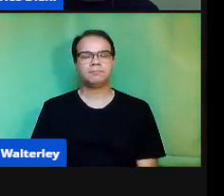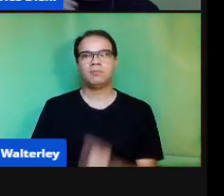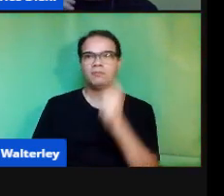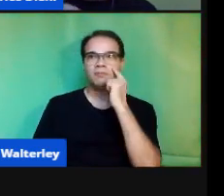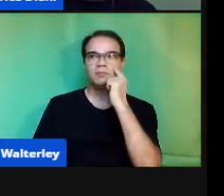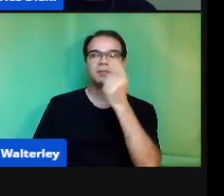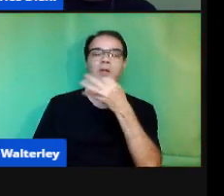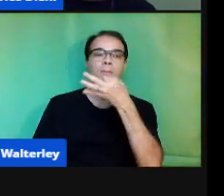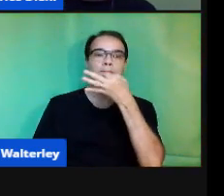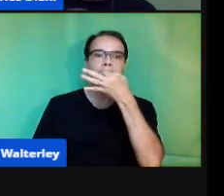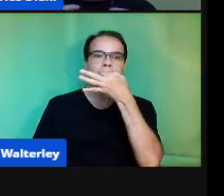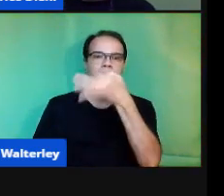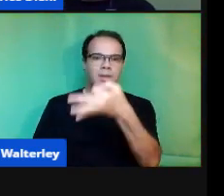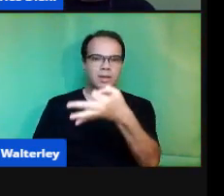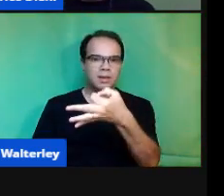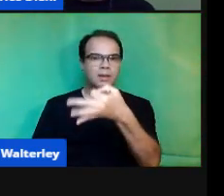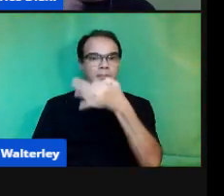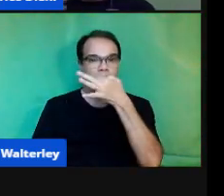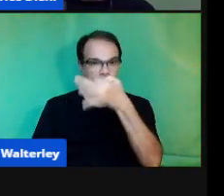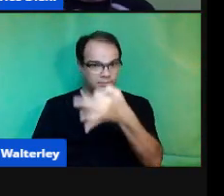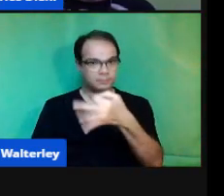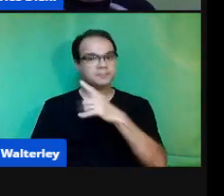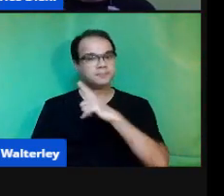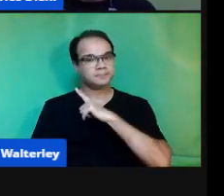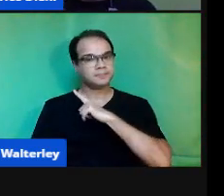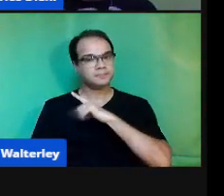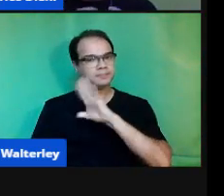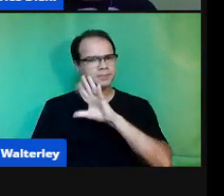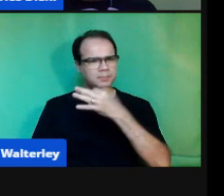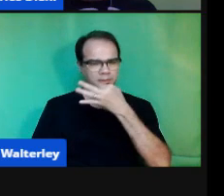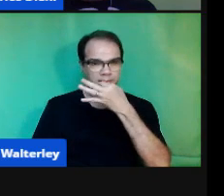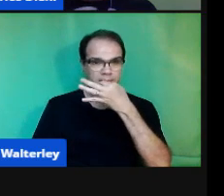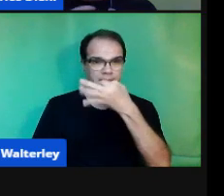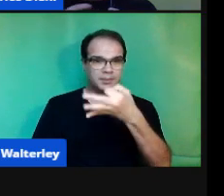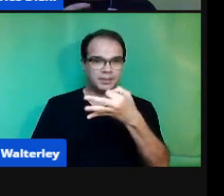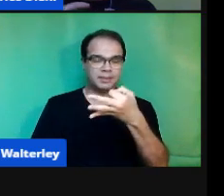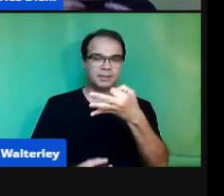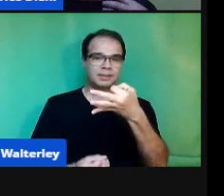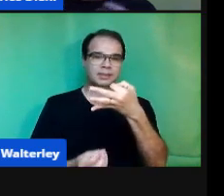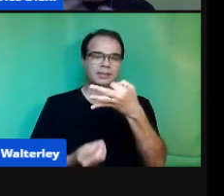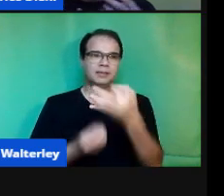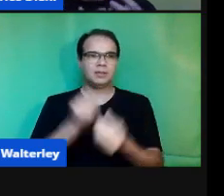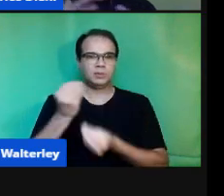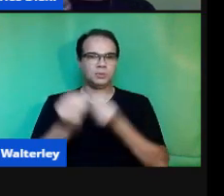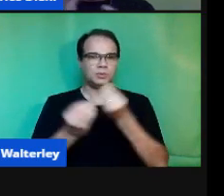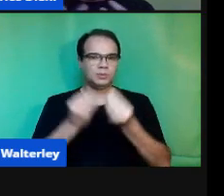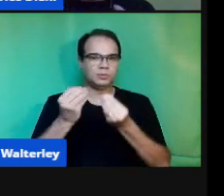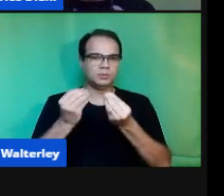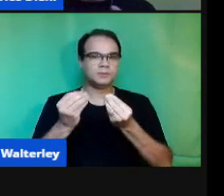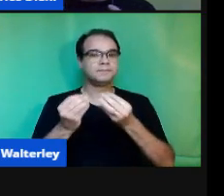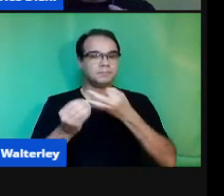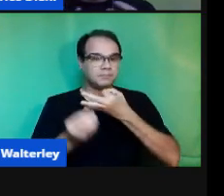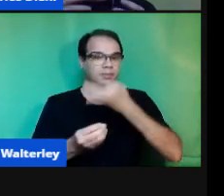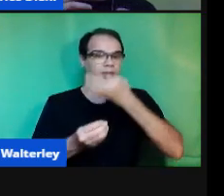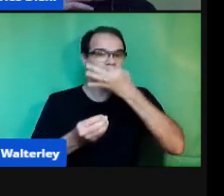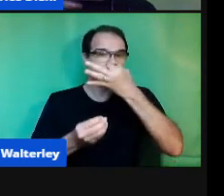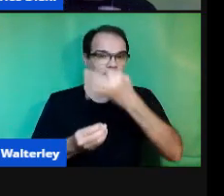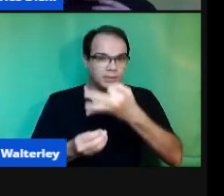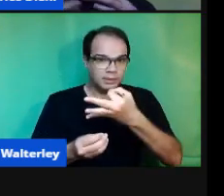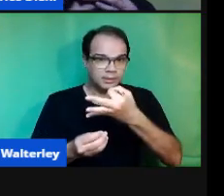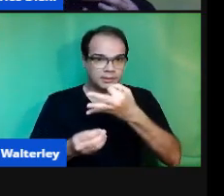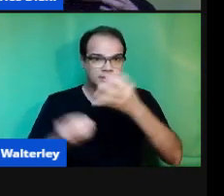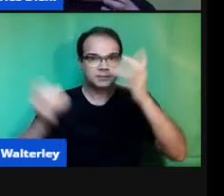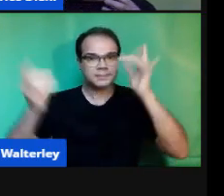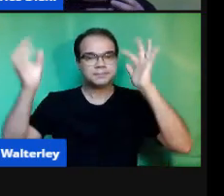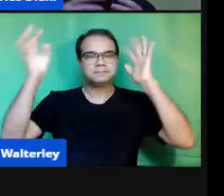dele, mas o ponto de vista mais de forma a refletir alguma questão. Ele